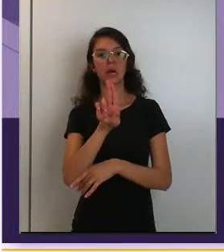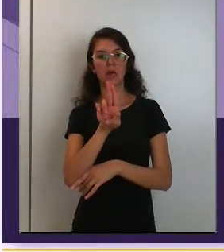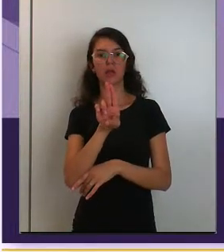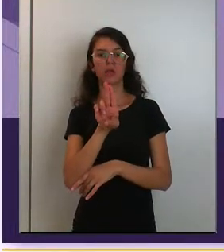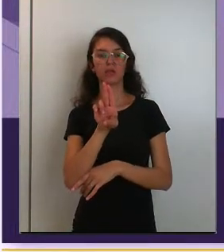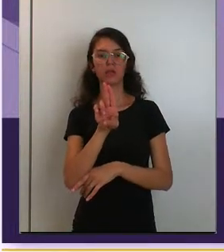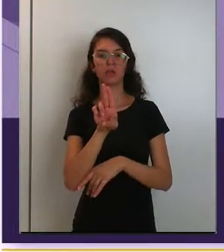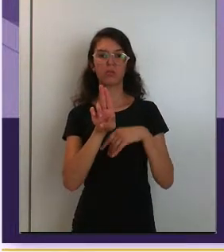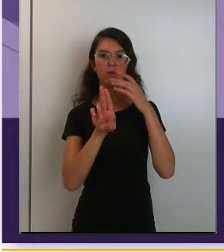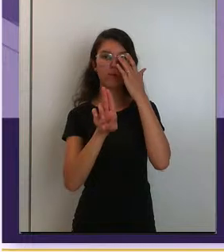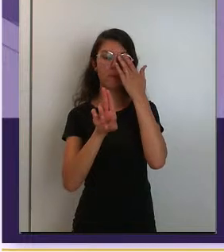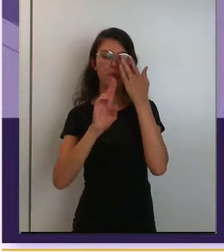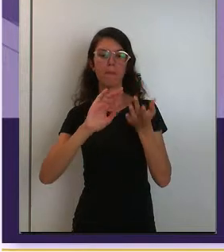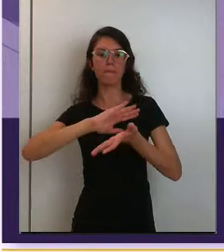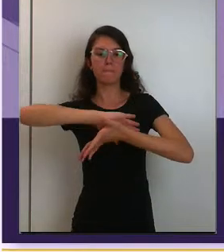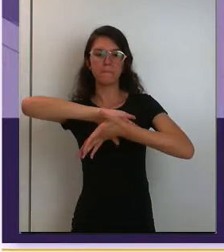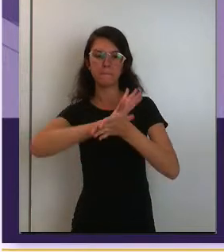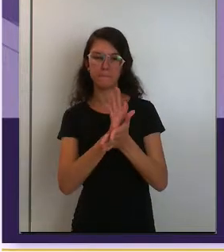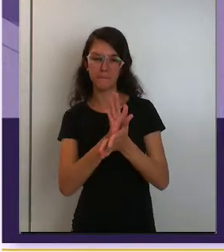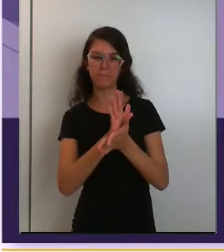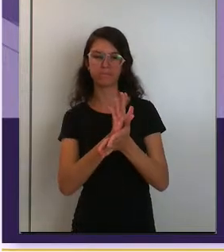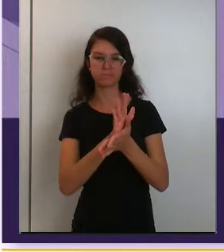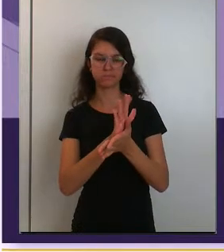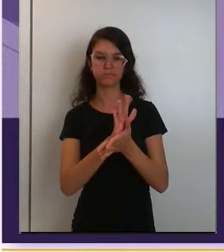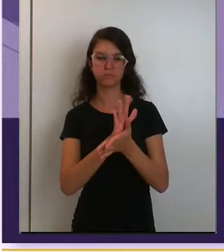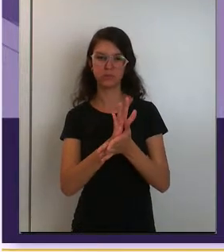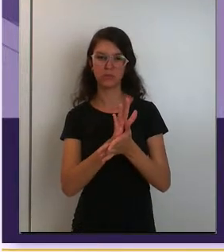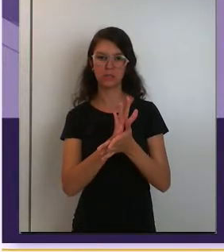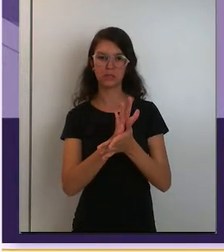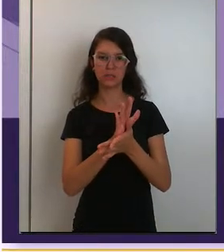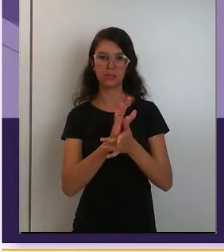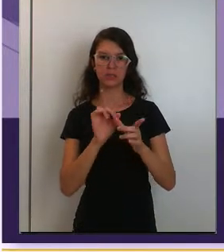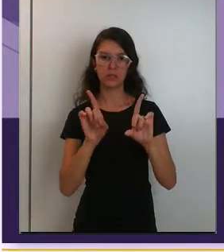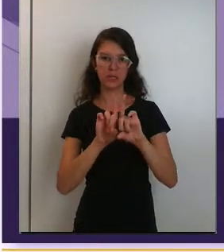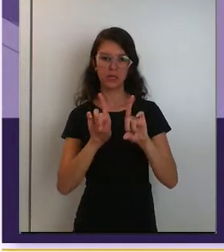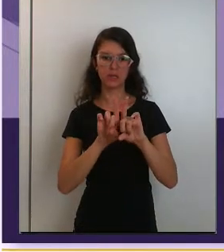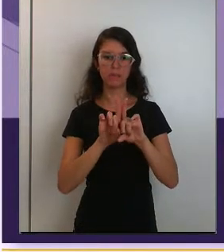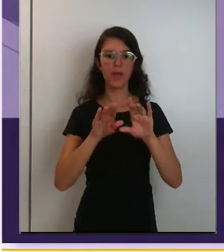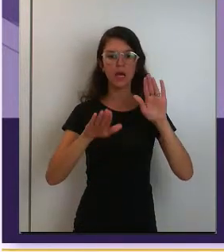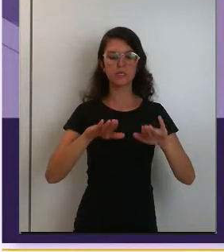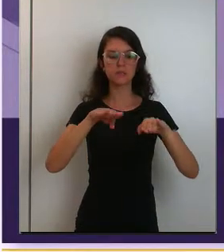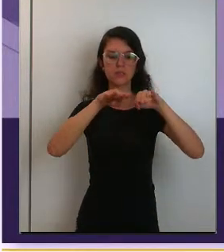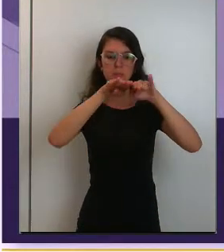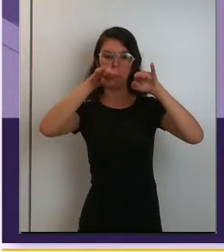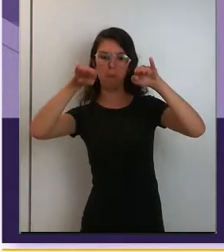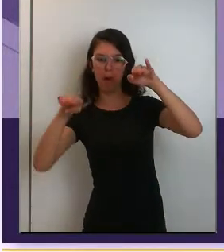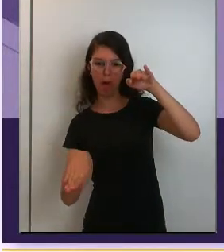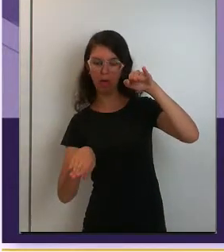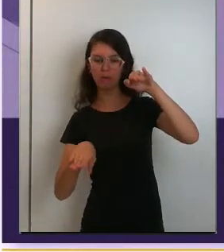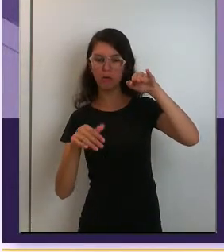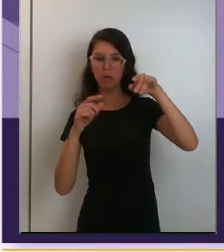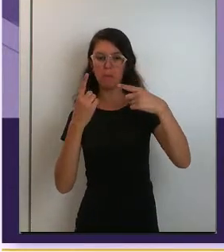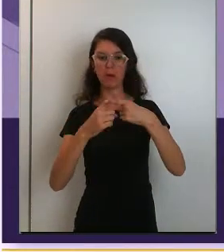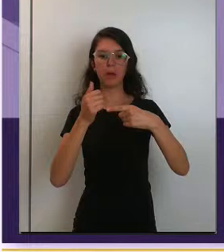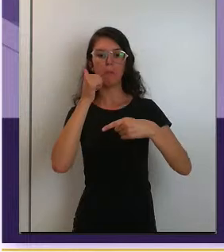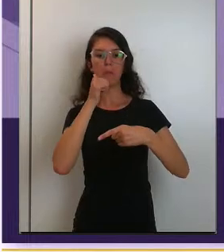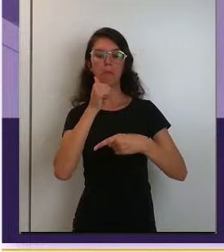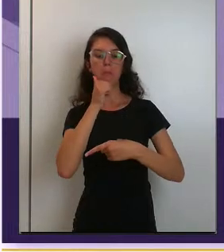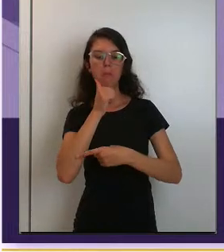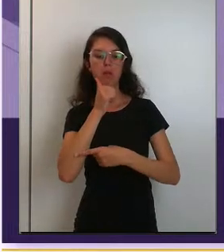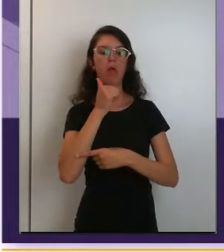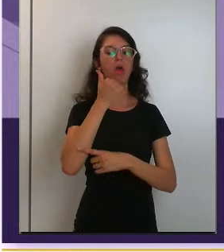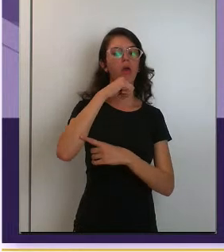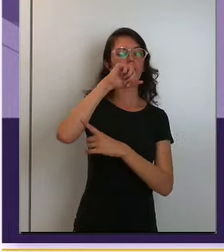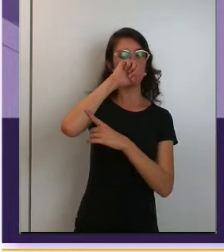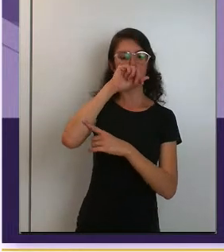para discriminação e para criar situação de desvantagem, o que nós entendemos que é